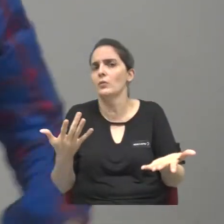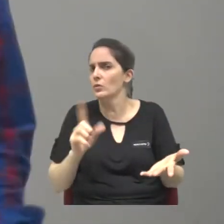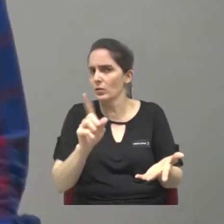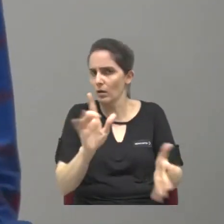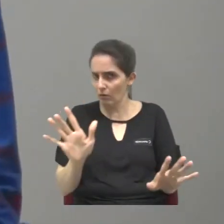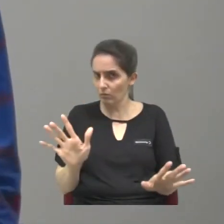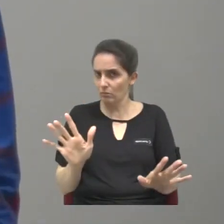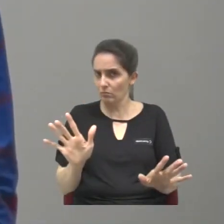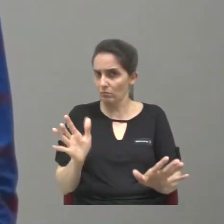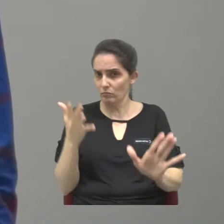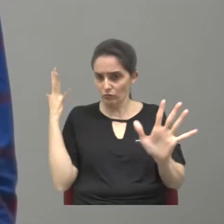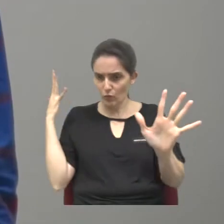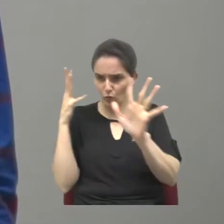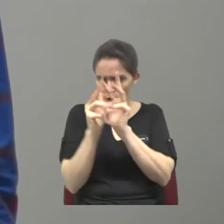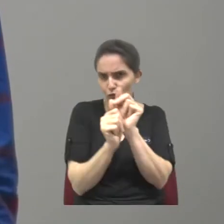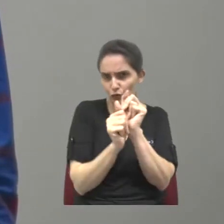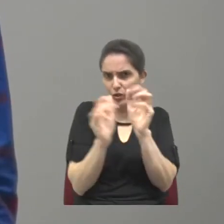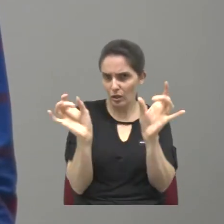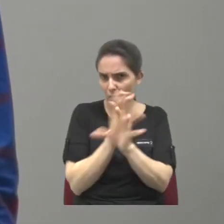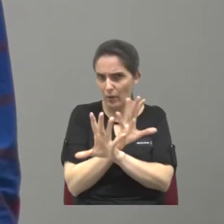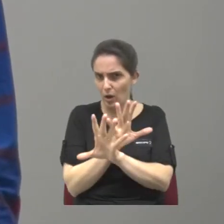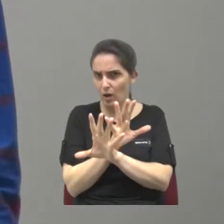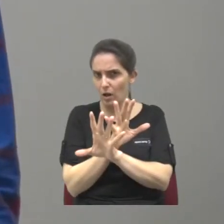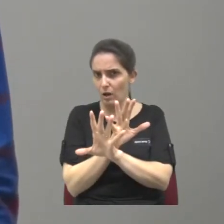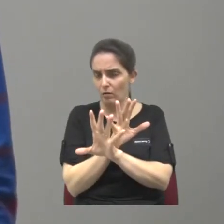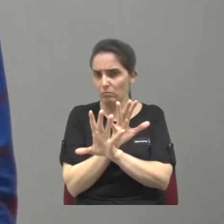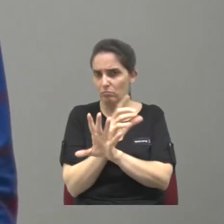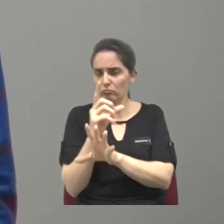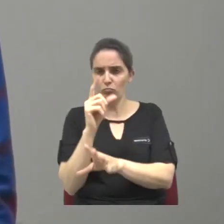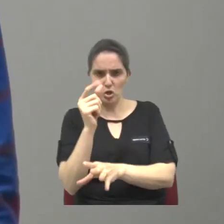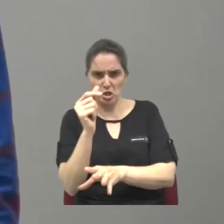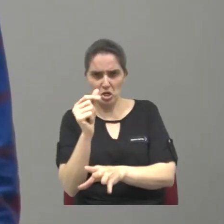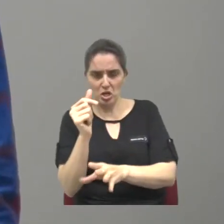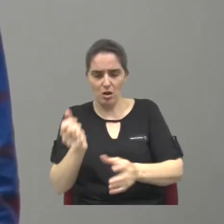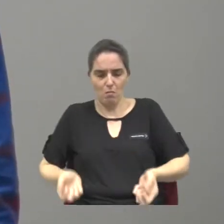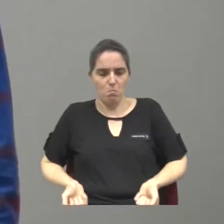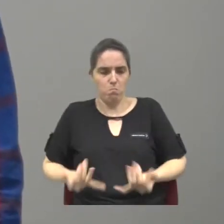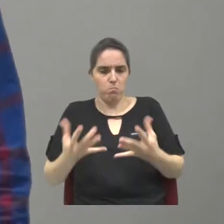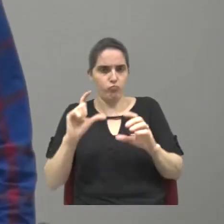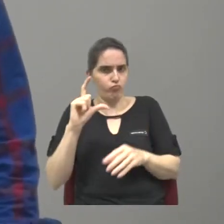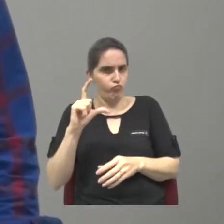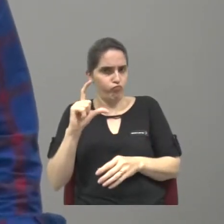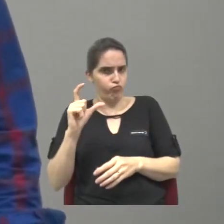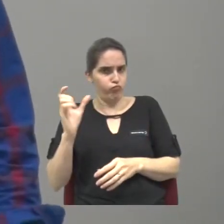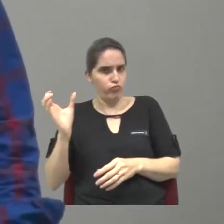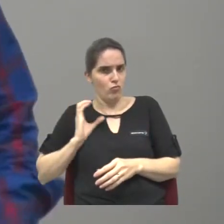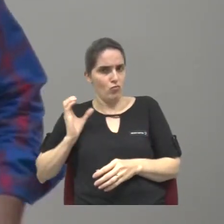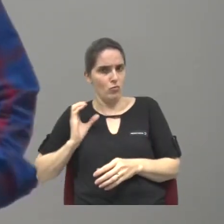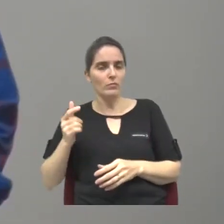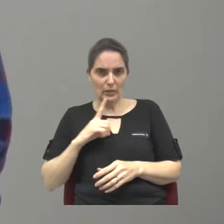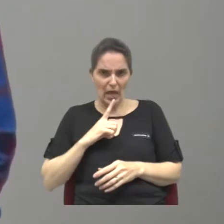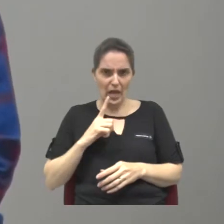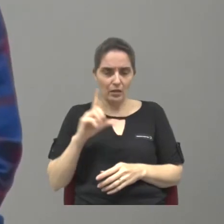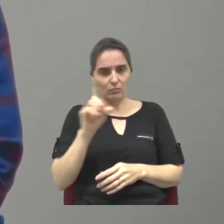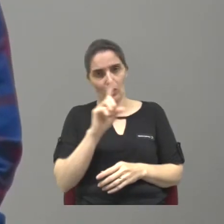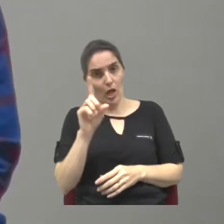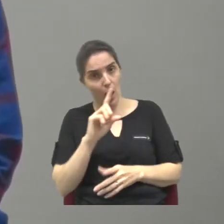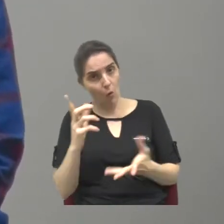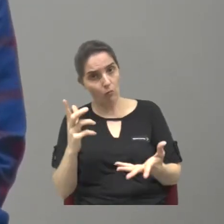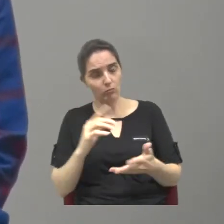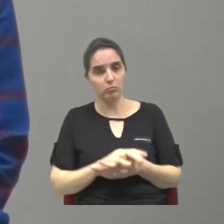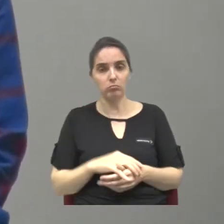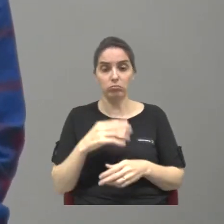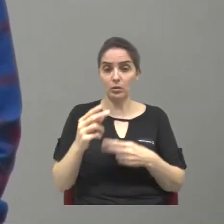a fila de tudo? O cofre está sobrando dinheiro para gastar 12 milhões? Não, não está. Por isso que o secretário de saúde hoje,